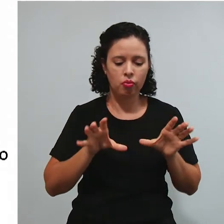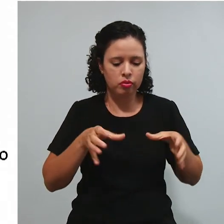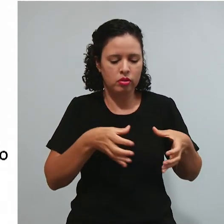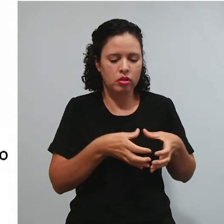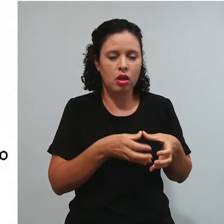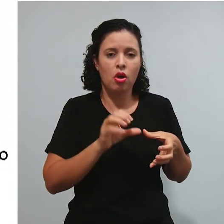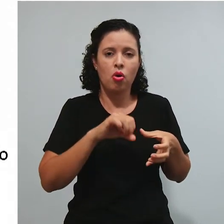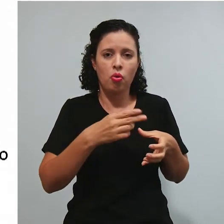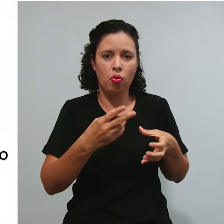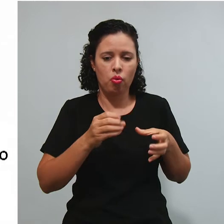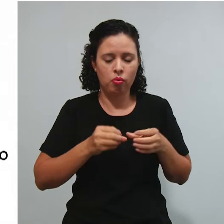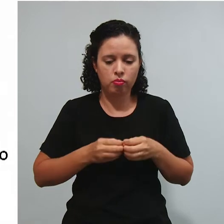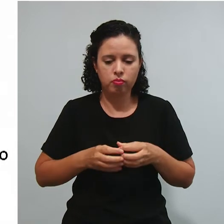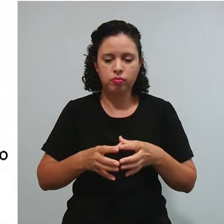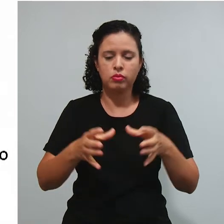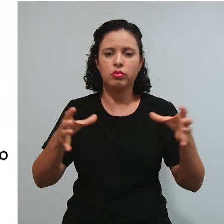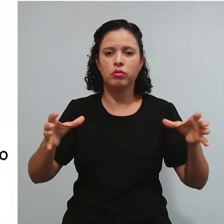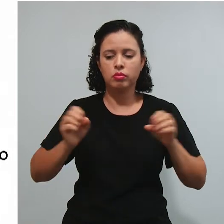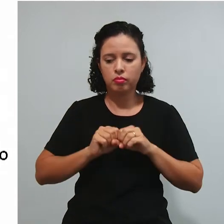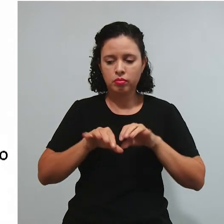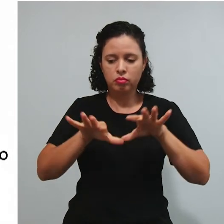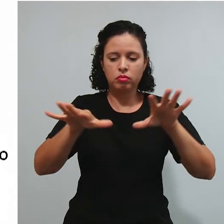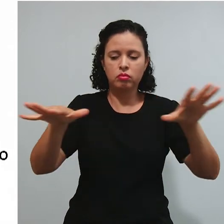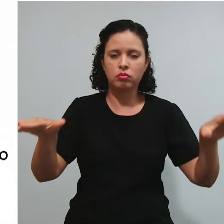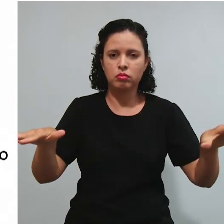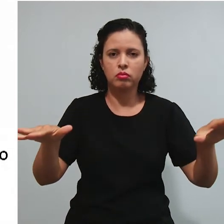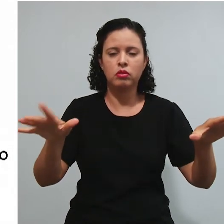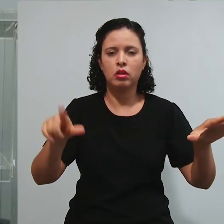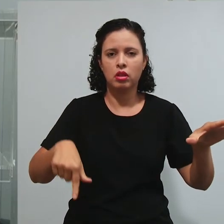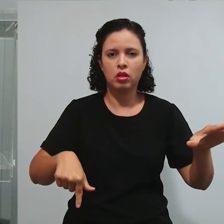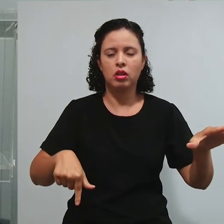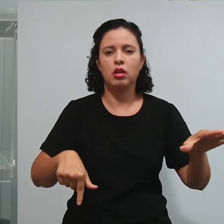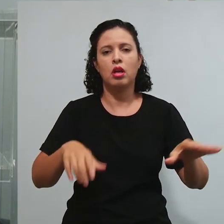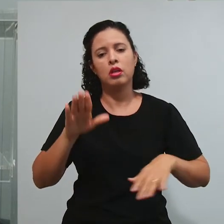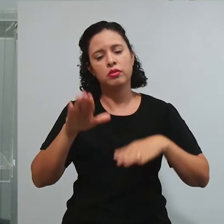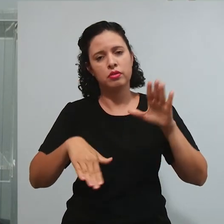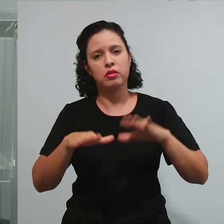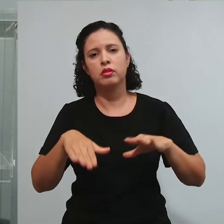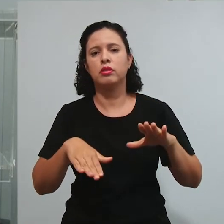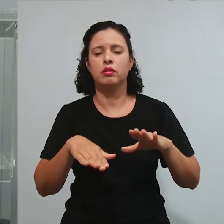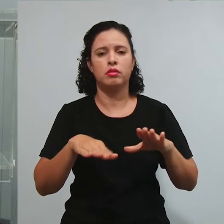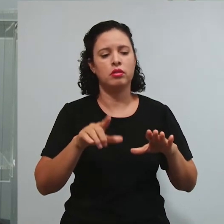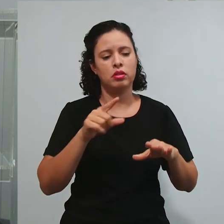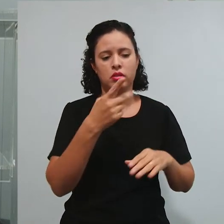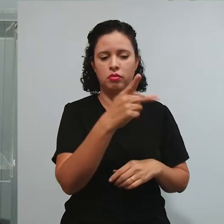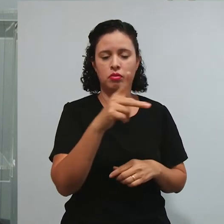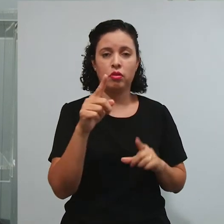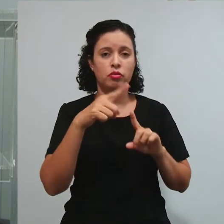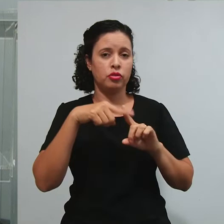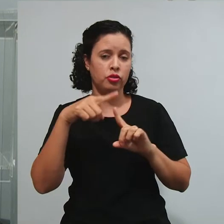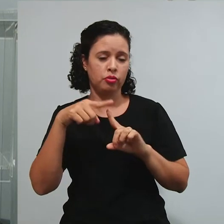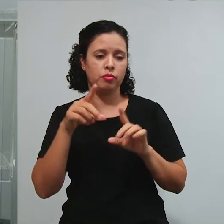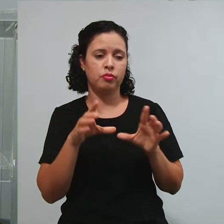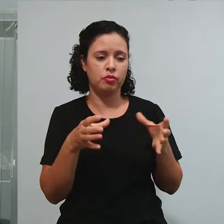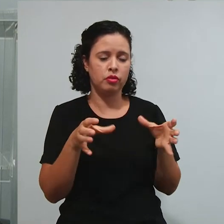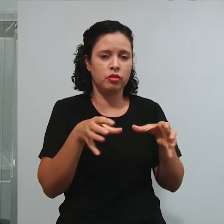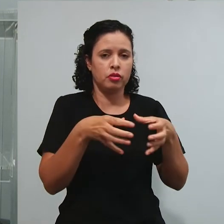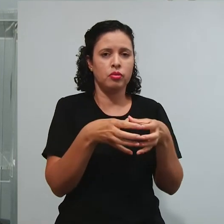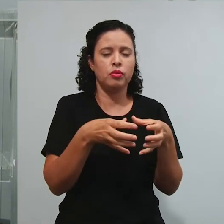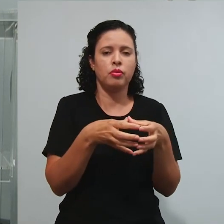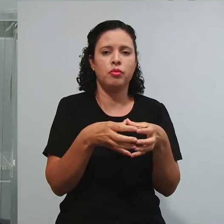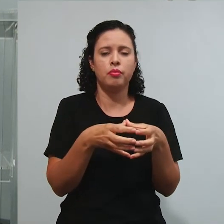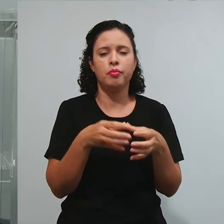ou descentralizar, dependendo da maturidade da equipe, tá certo? Equipes que